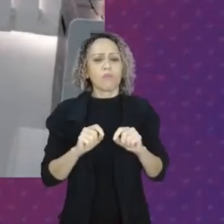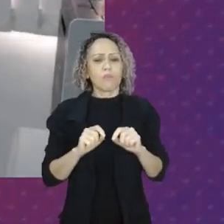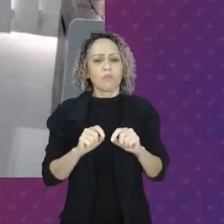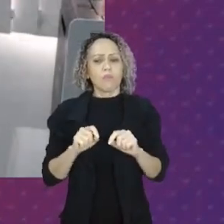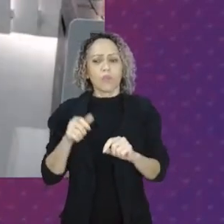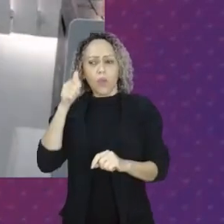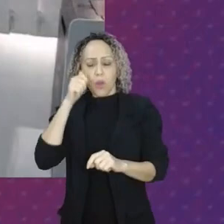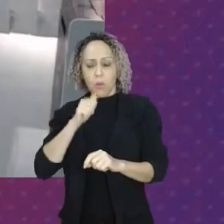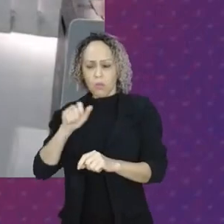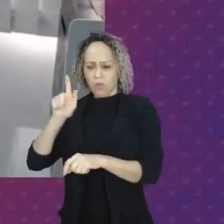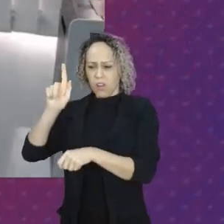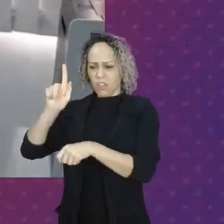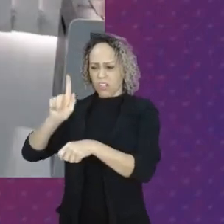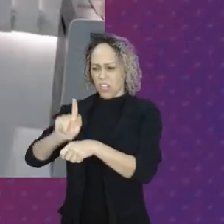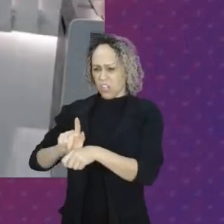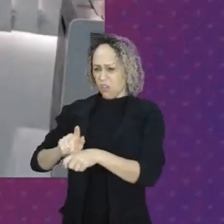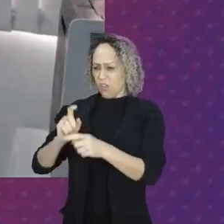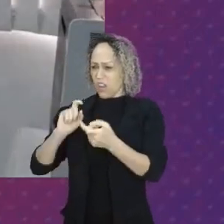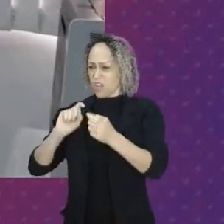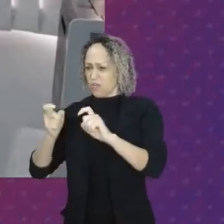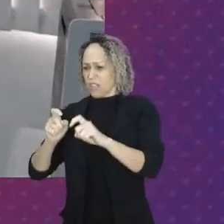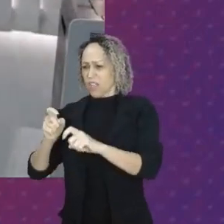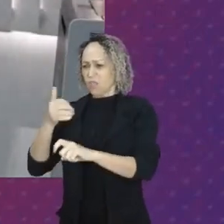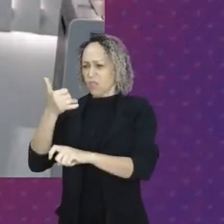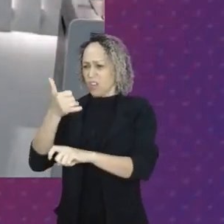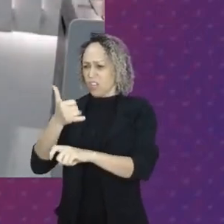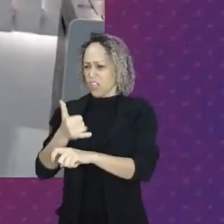gestora, administradora, chefe,